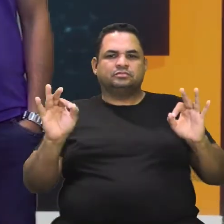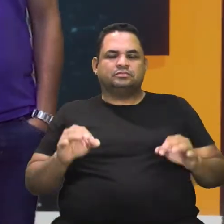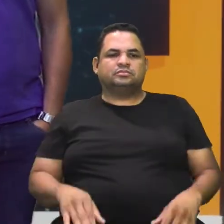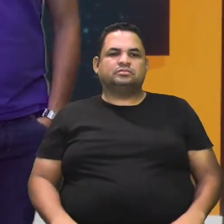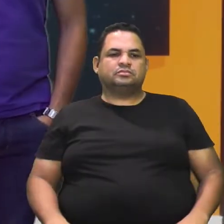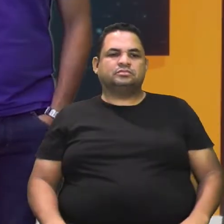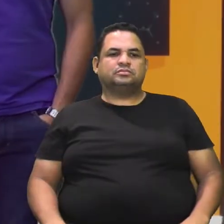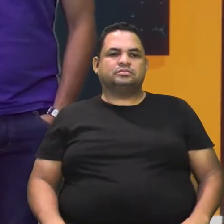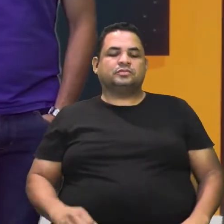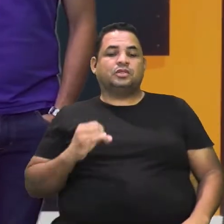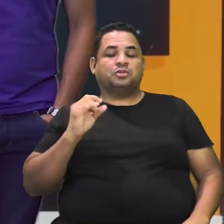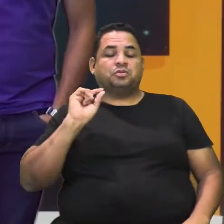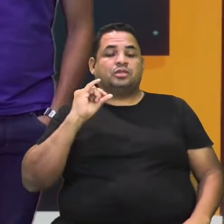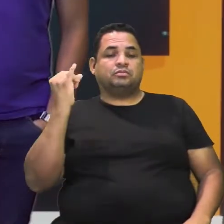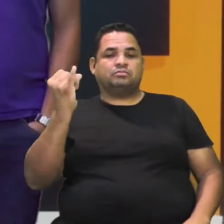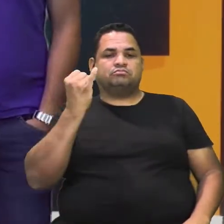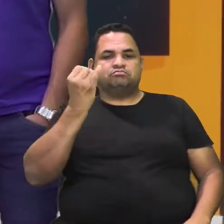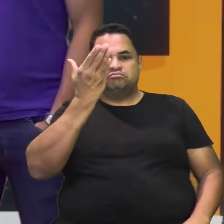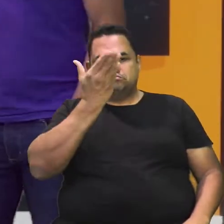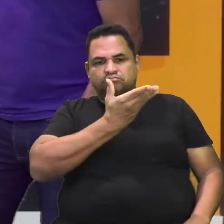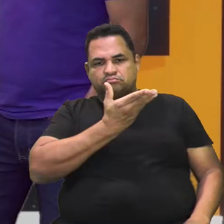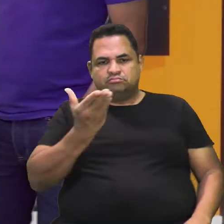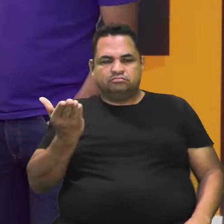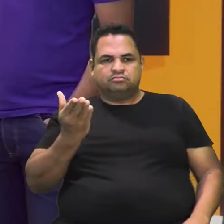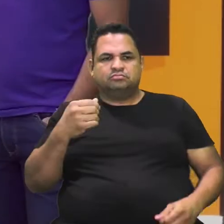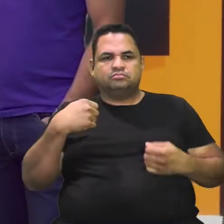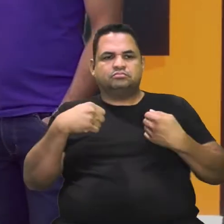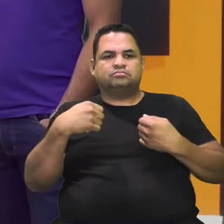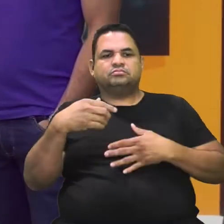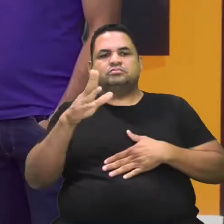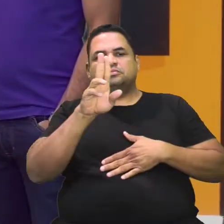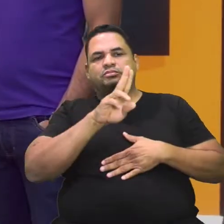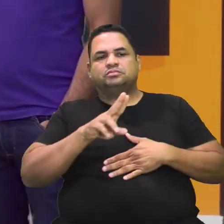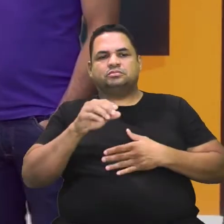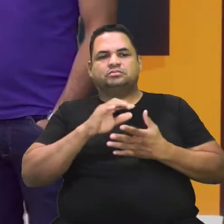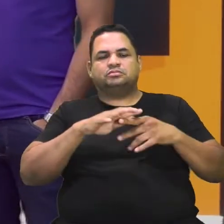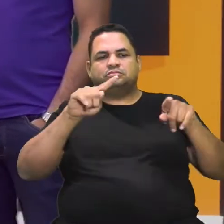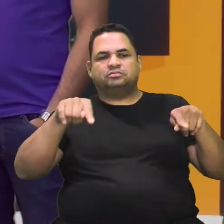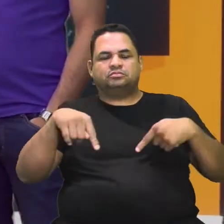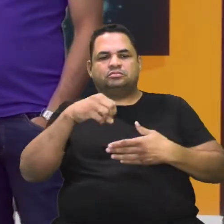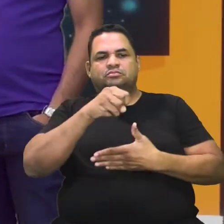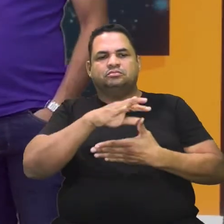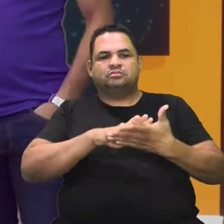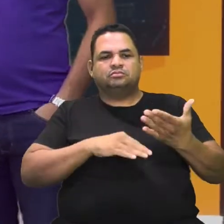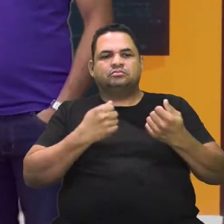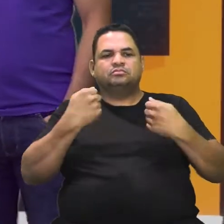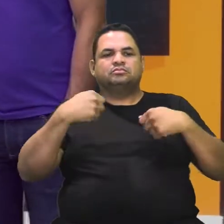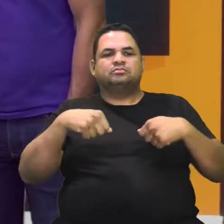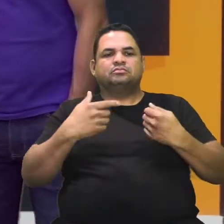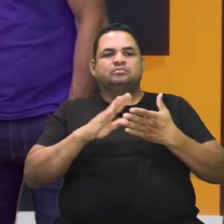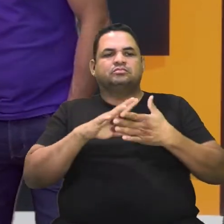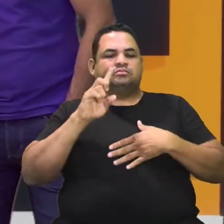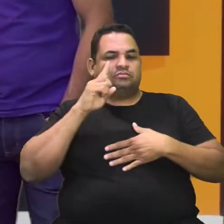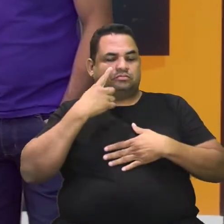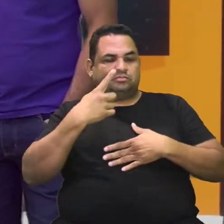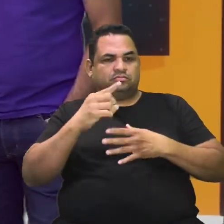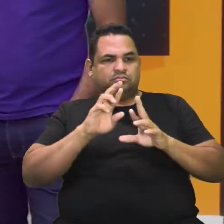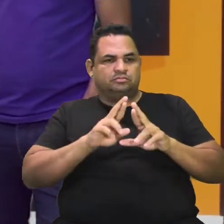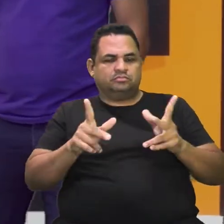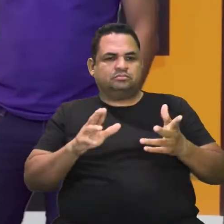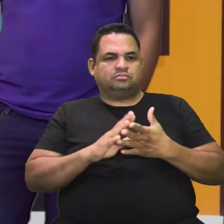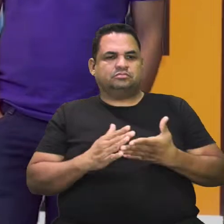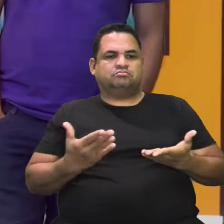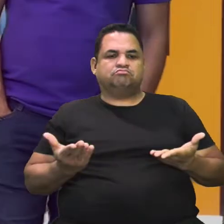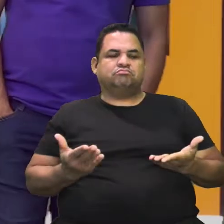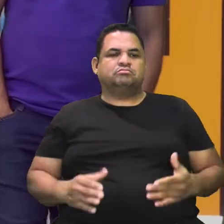distância. E o que vai nos importar são esses 3 dados aqui, né? Isso que você vai usar nas atividades de sala para poder ver a diferença aí